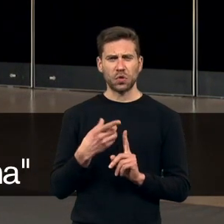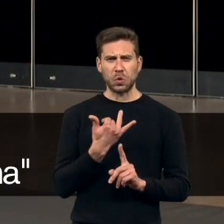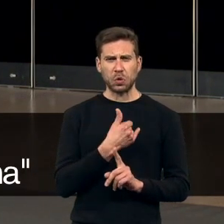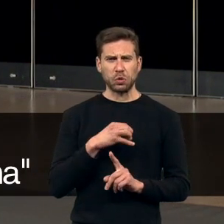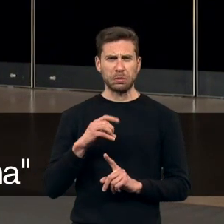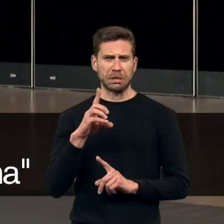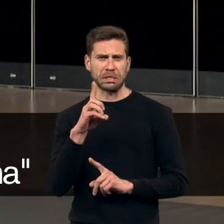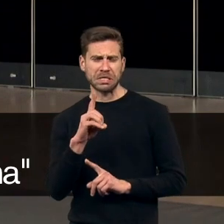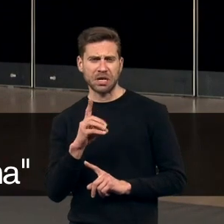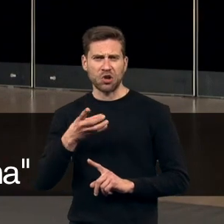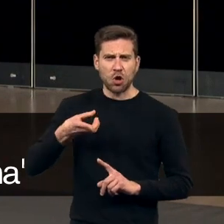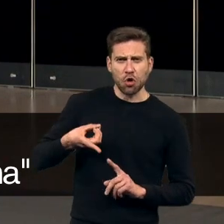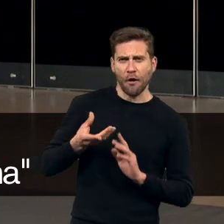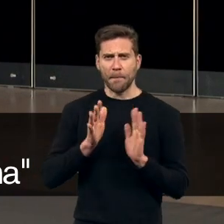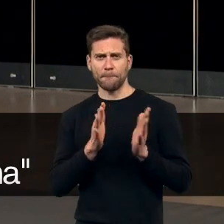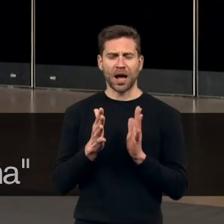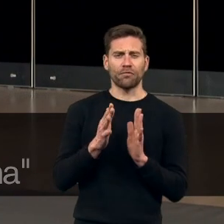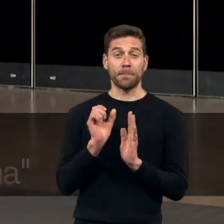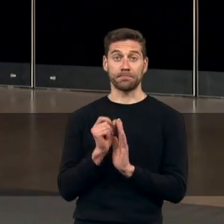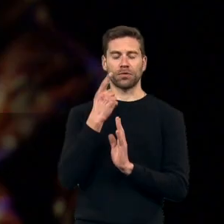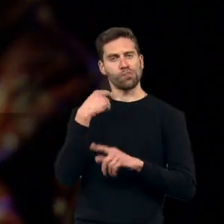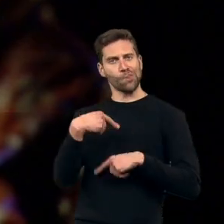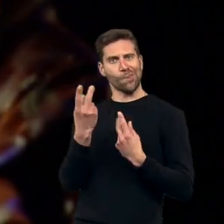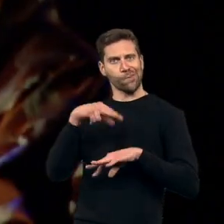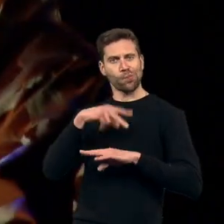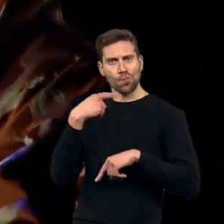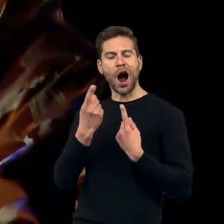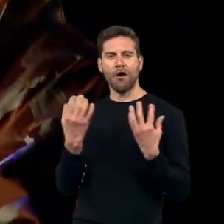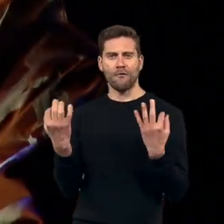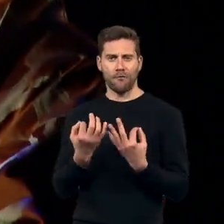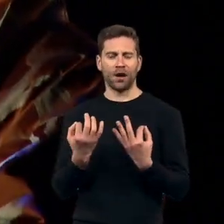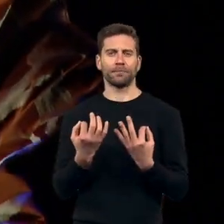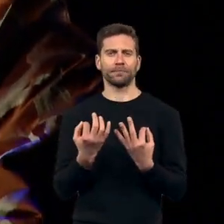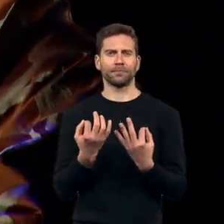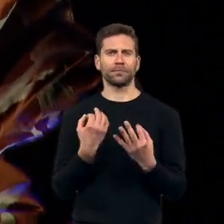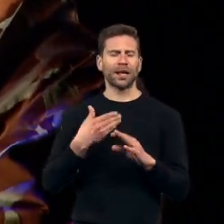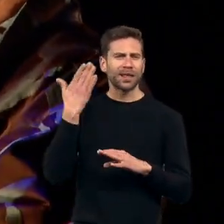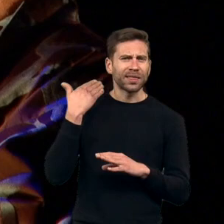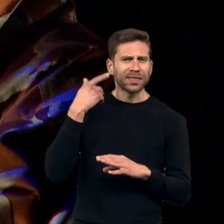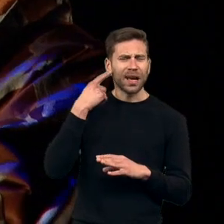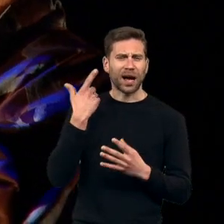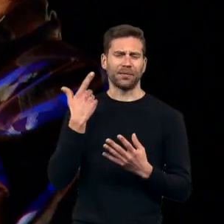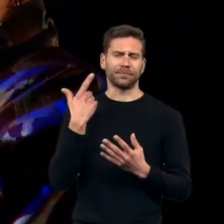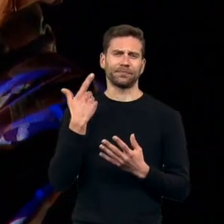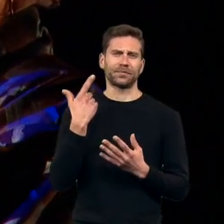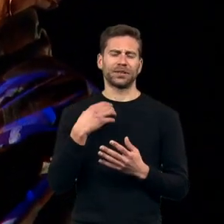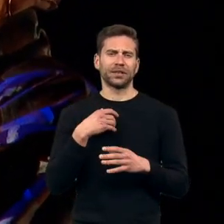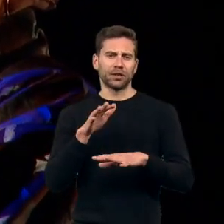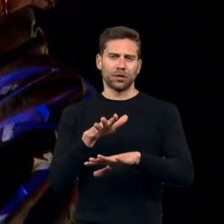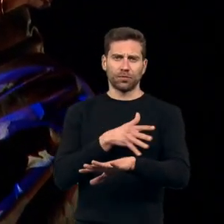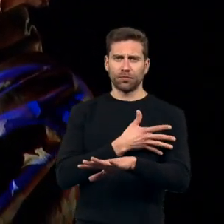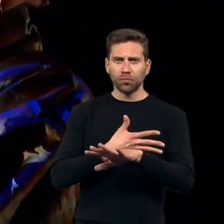2006 ou 2009, foi a primeira vez que fiz, e na altura senti que o poema,